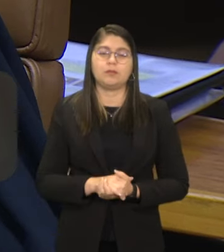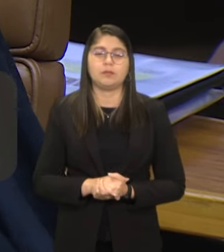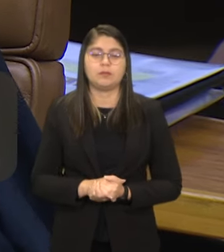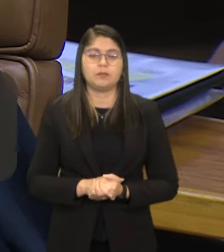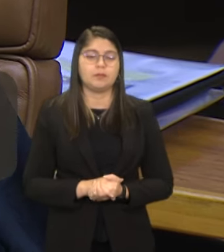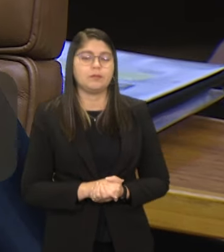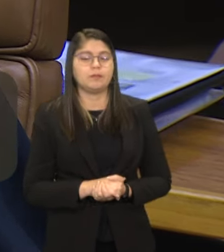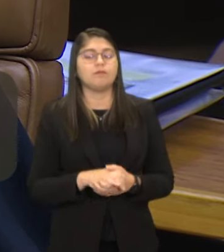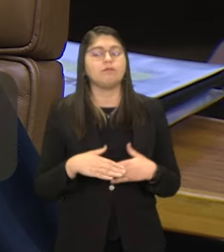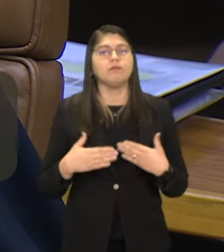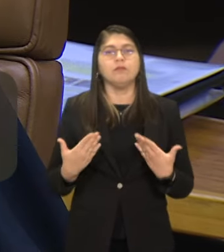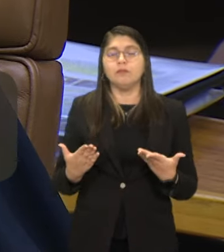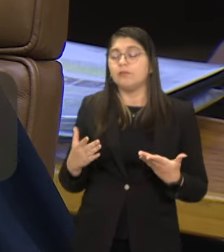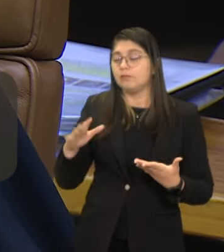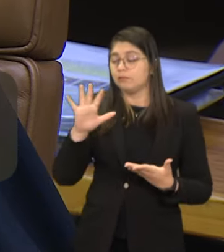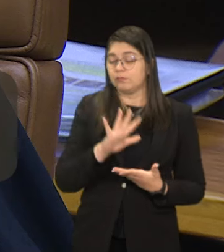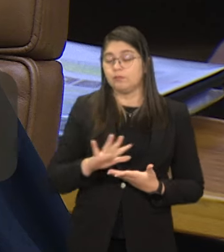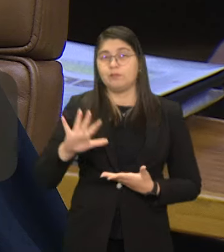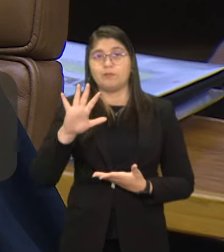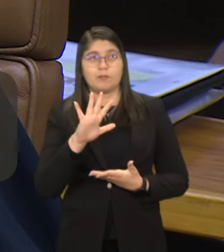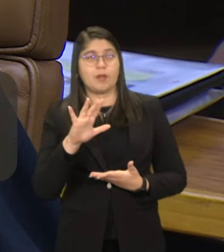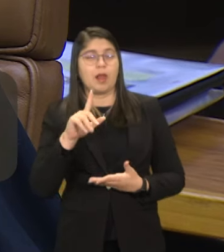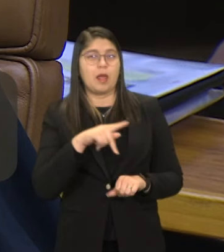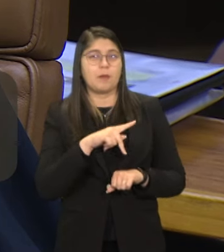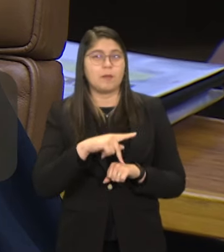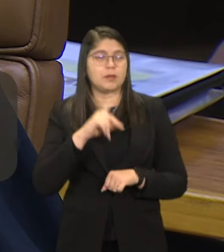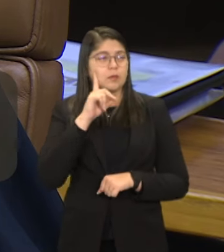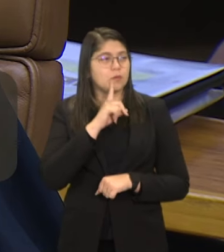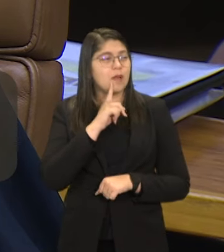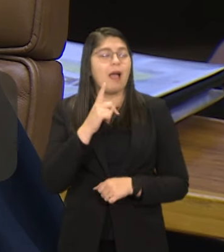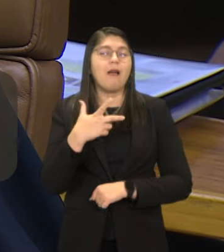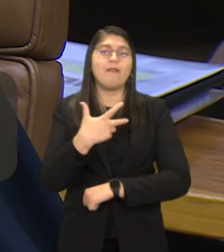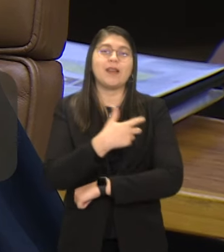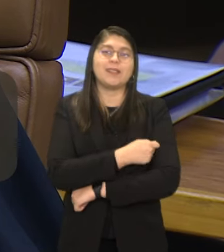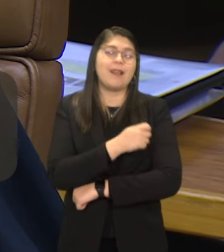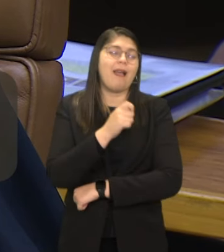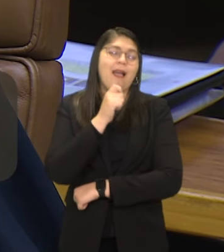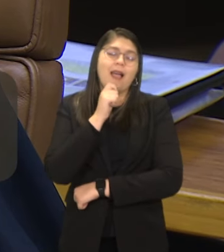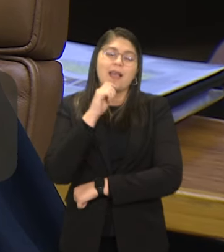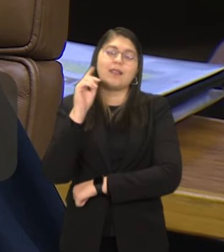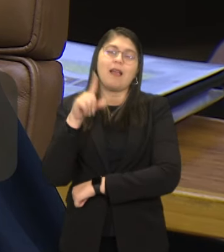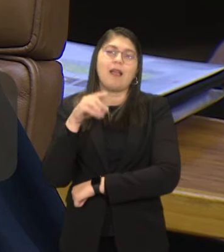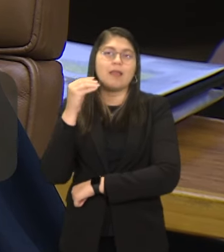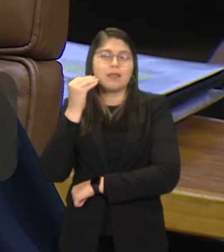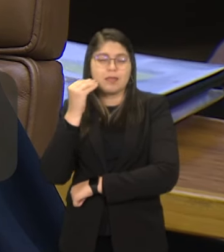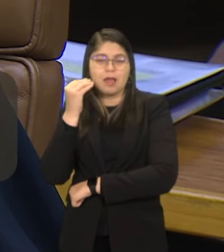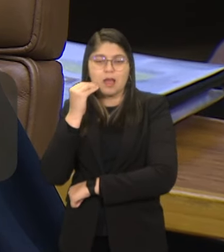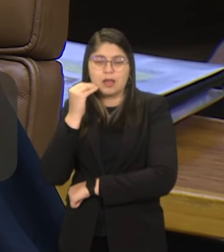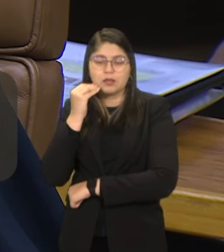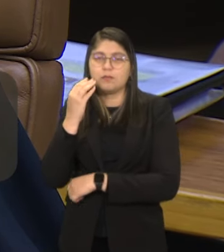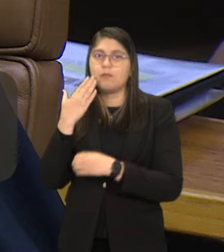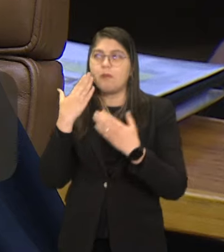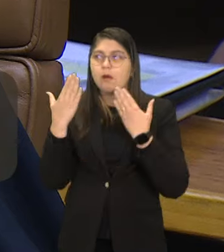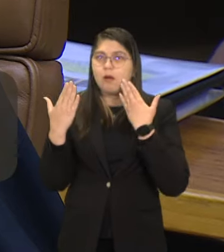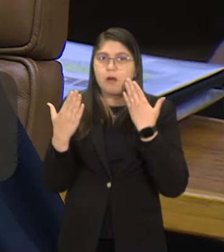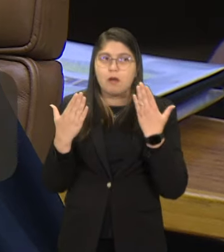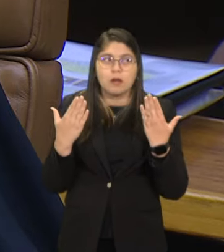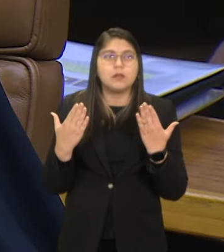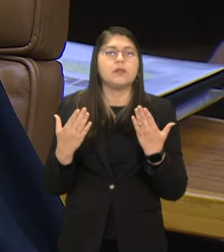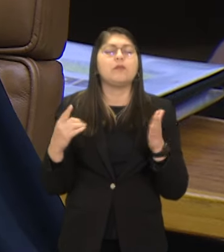Bom, ou seja, esse cenário de que nos Estados Unidos as vacinas ainda estavam em fase experimental e cada vez mais têm surgido questionamentos,